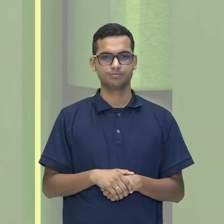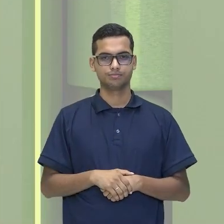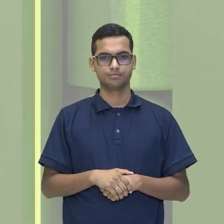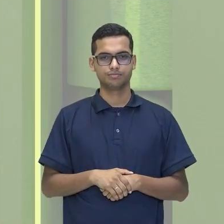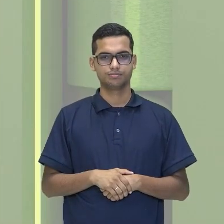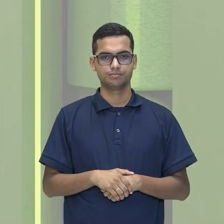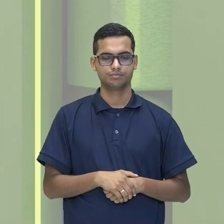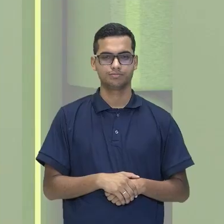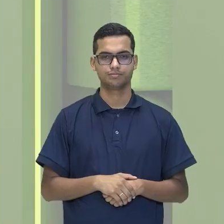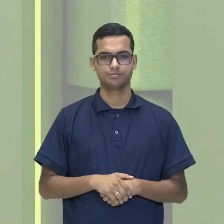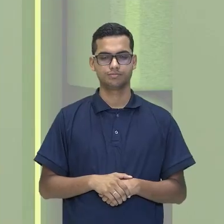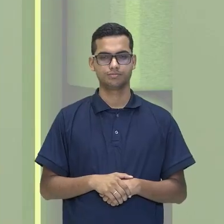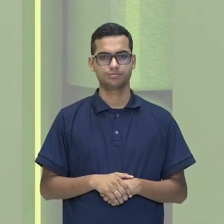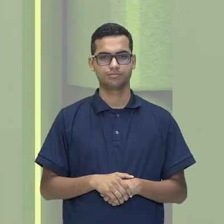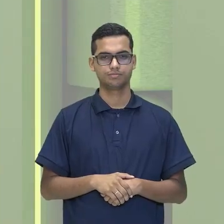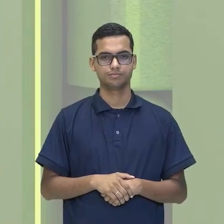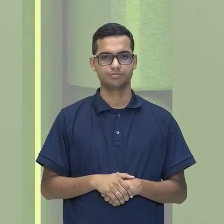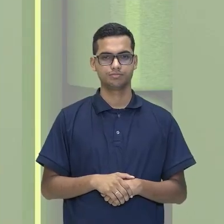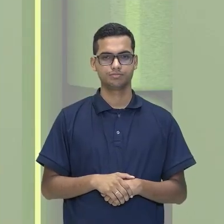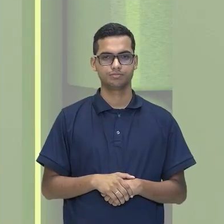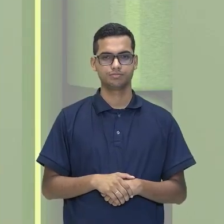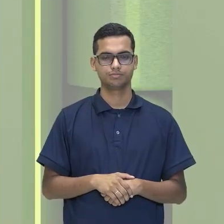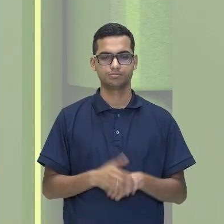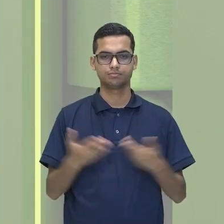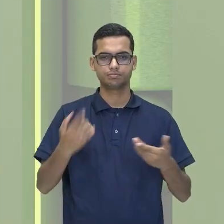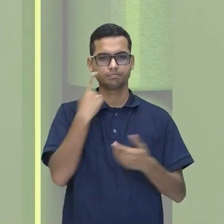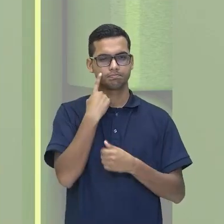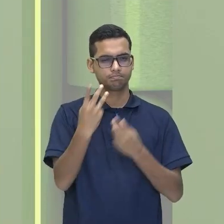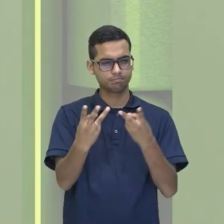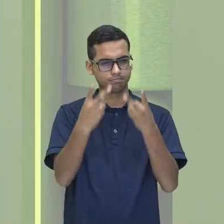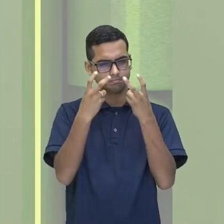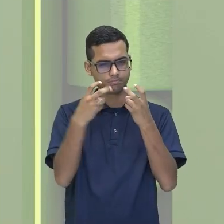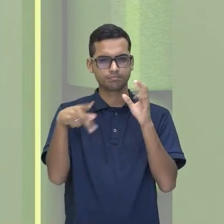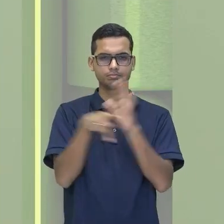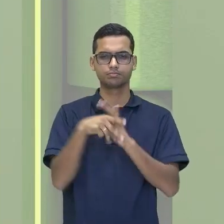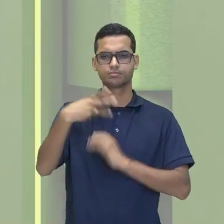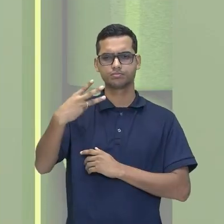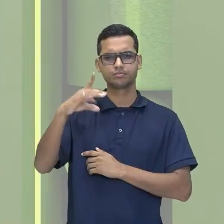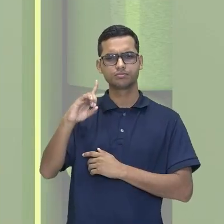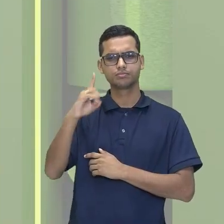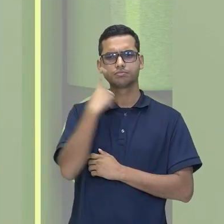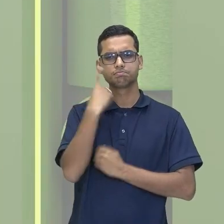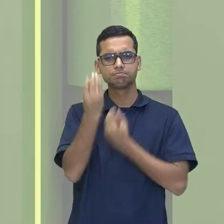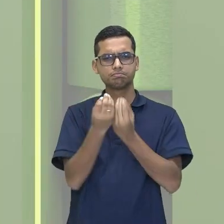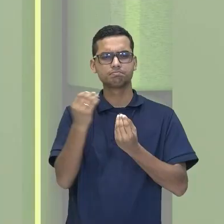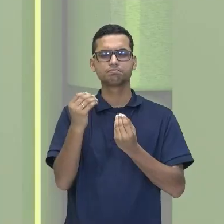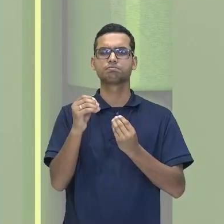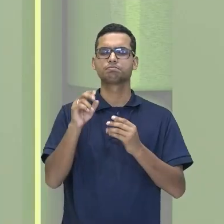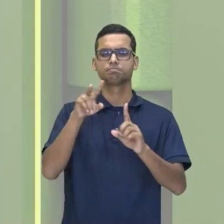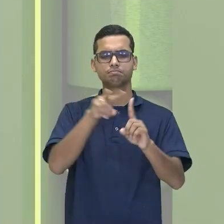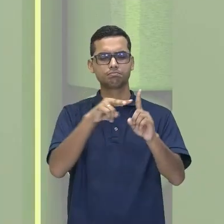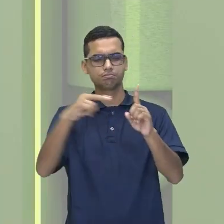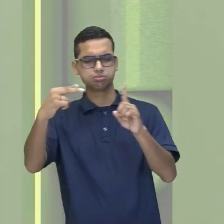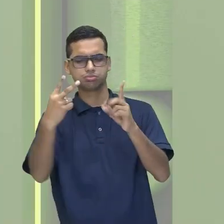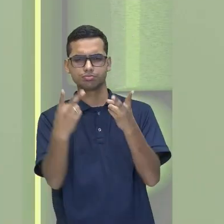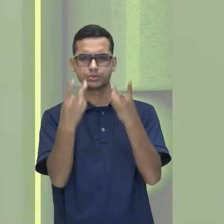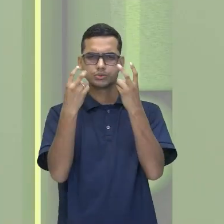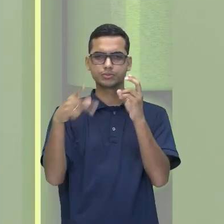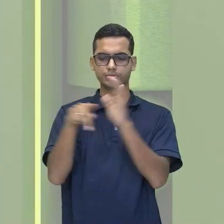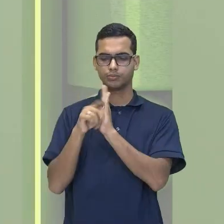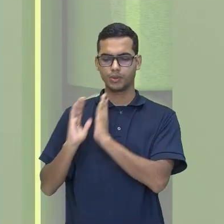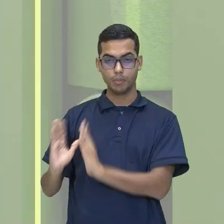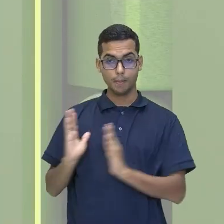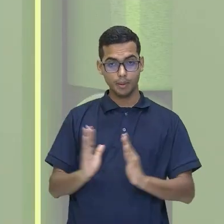Olha que legal, né? Então, de forma tridimensional, você entendeu aí como é que funciona mais ou menos as quatro